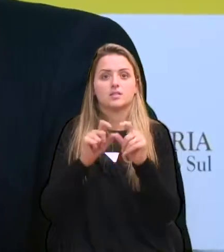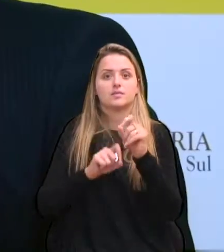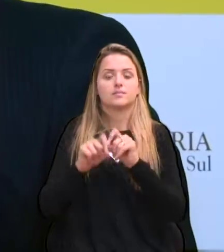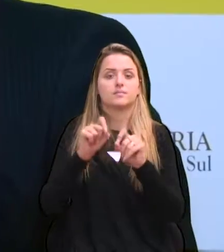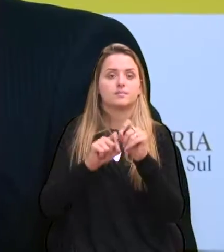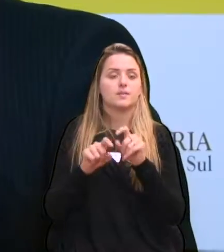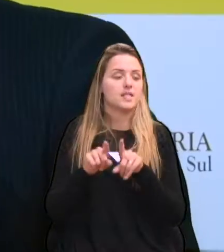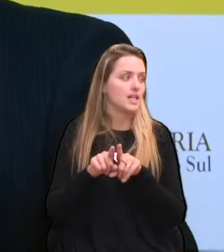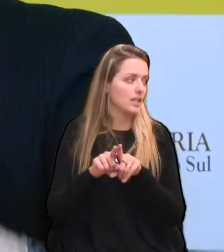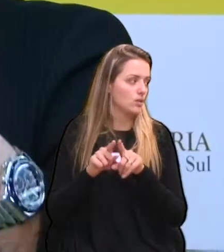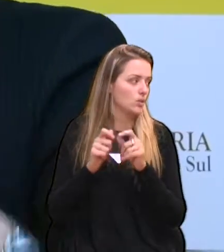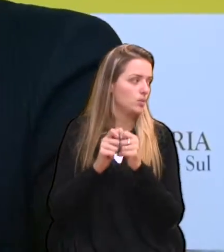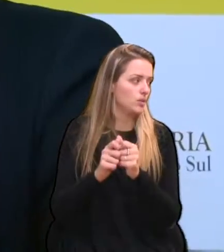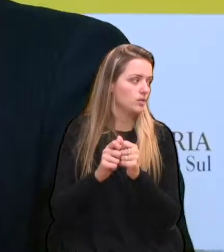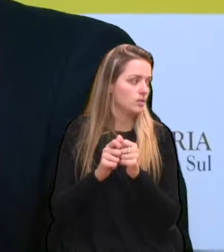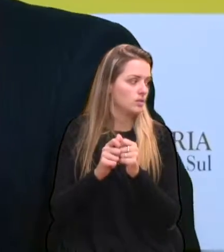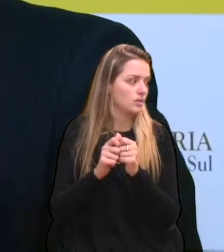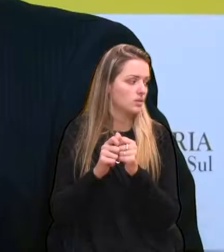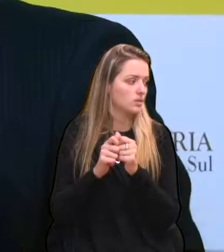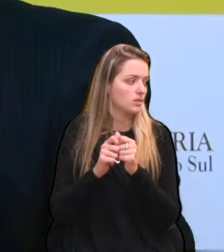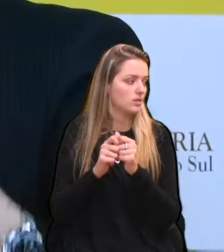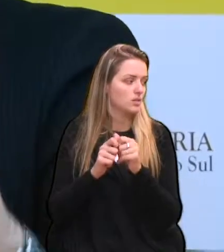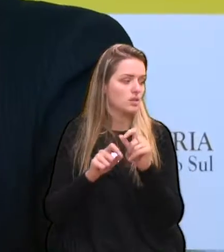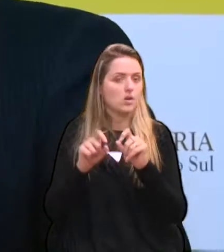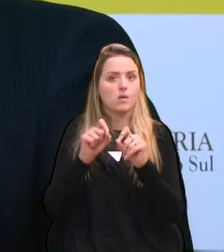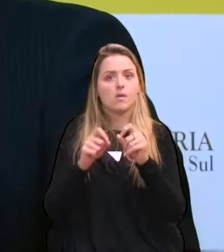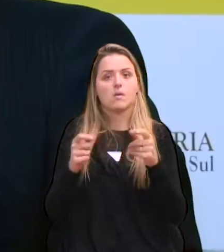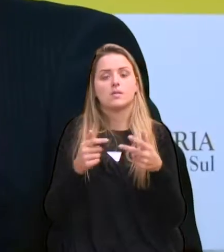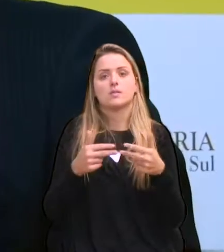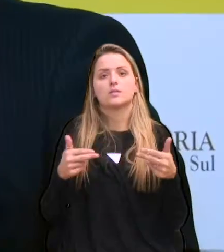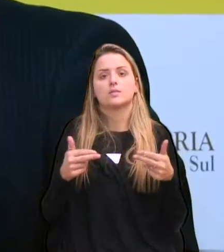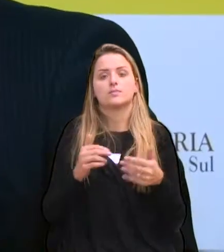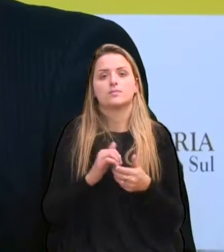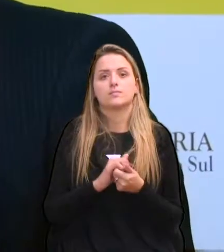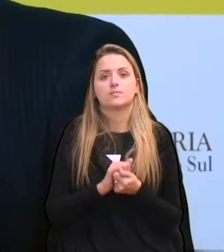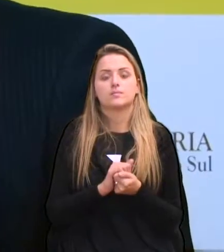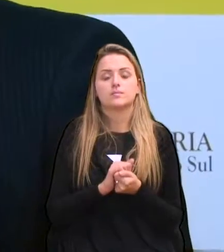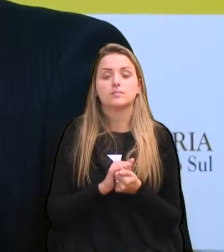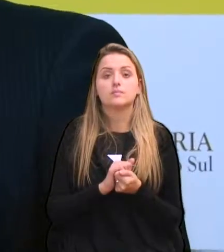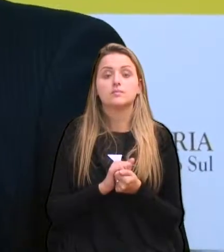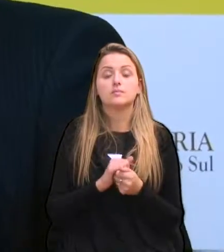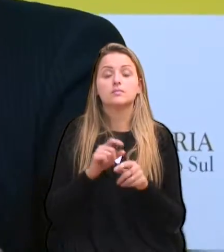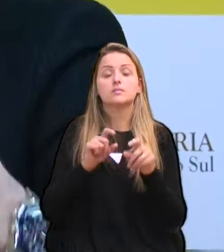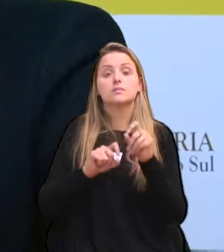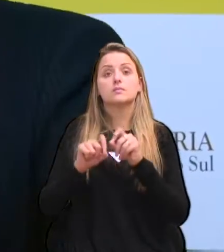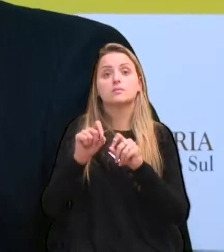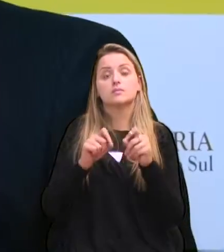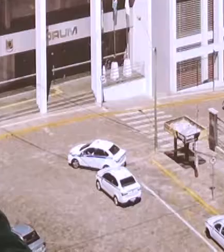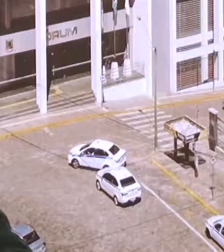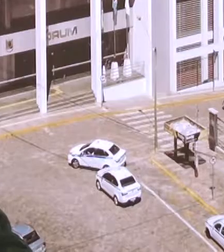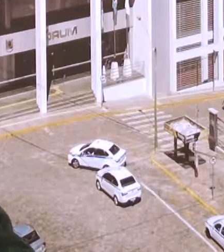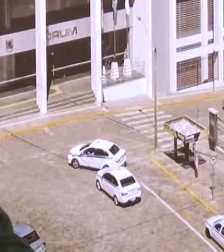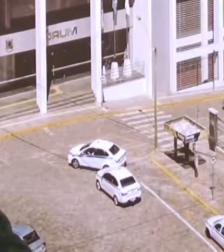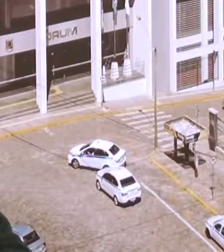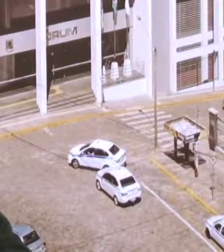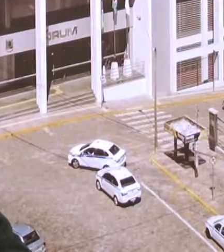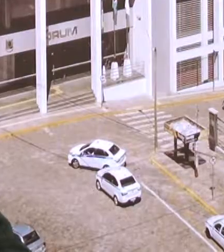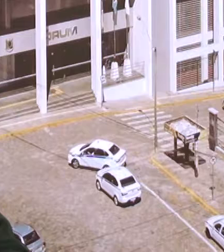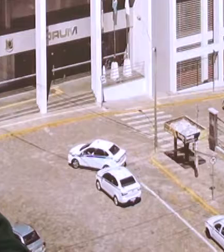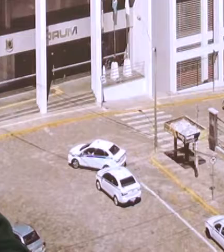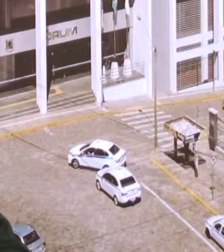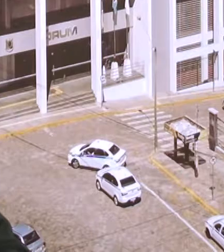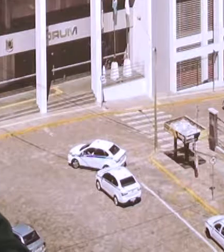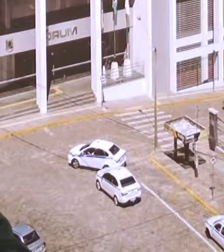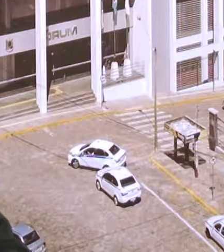que Caxias tenha mais desenvolvimento, mais sustentabilidade e que sejamos referência também na questão da moda. 30 alunos